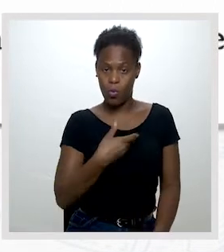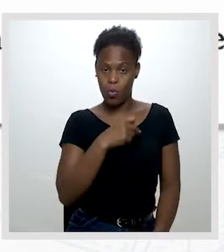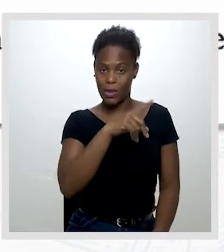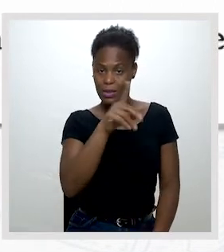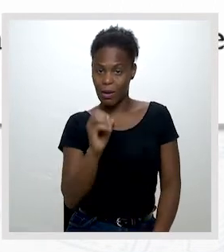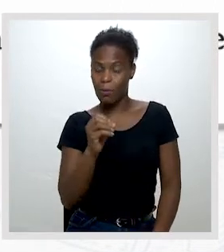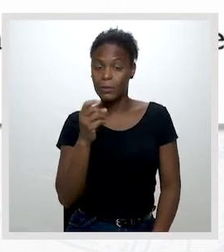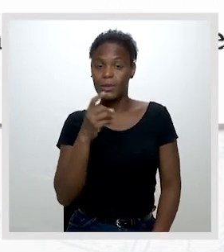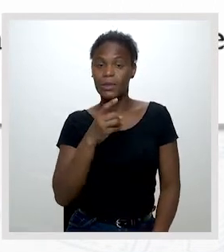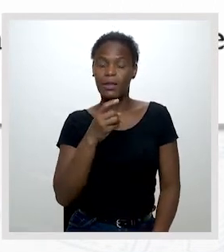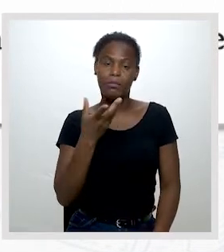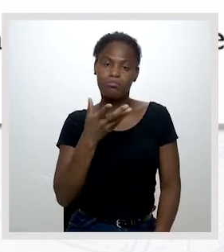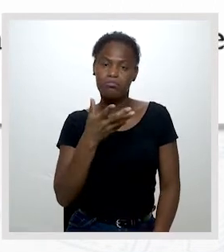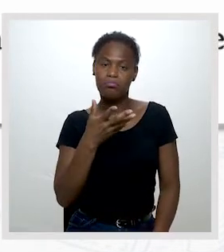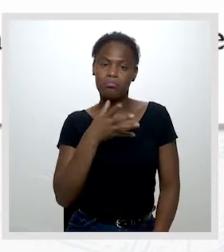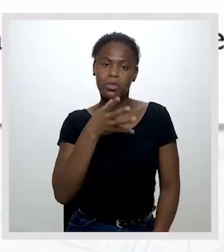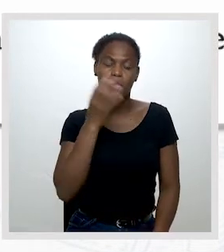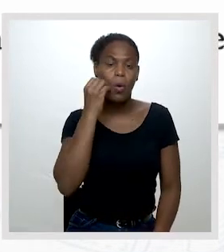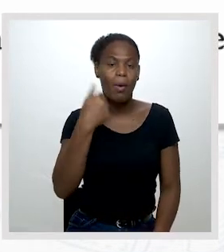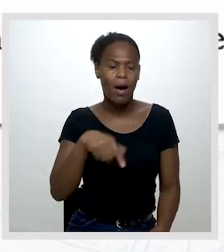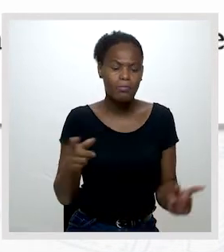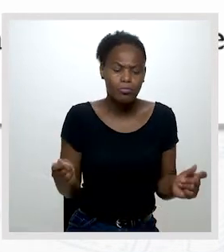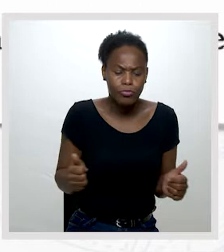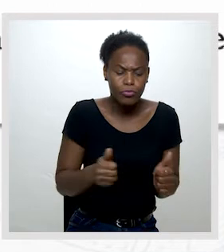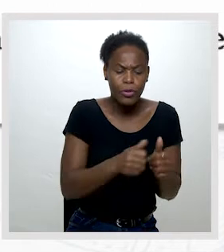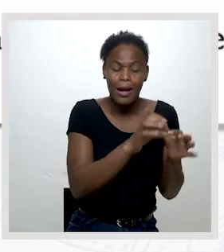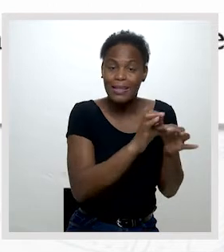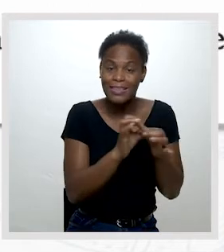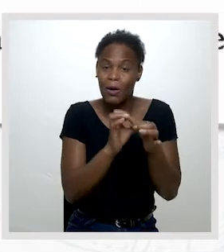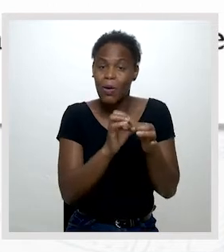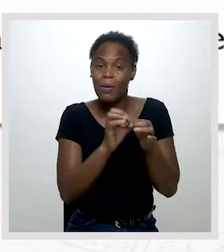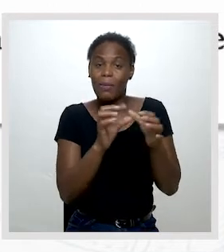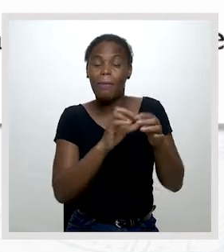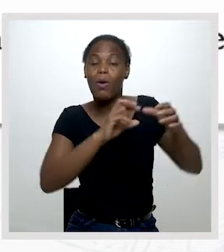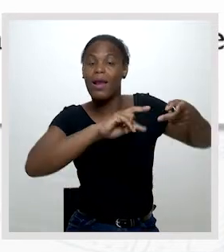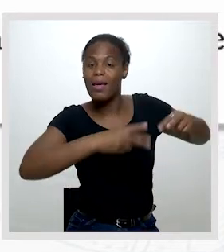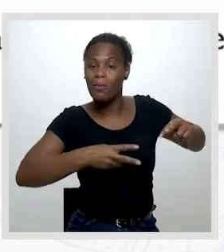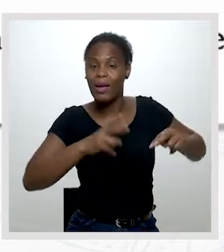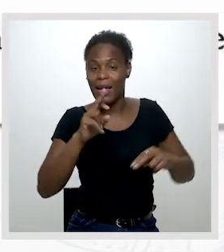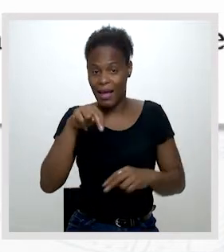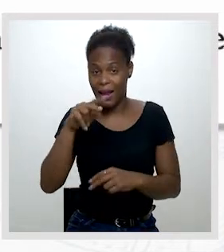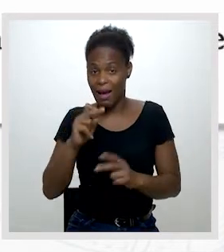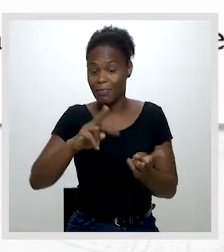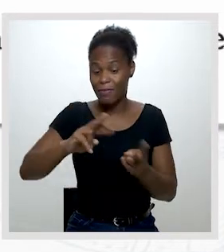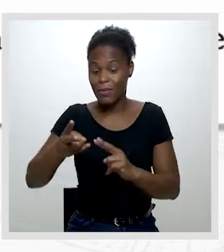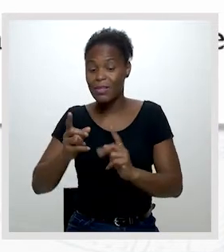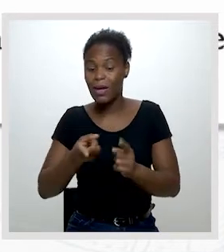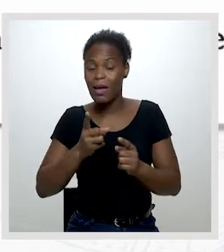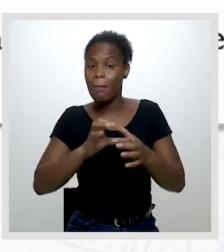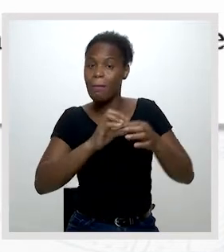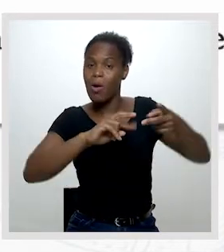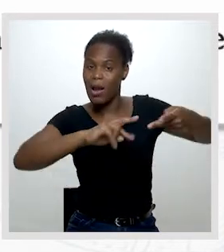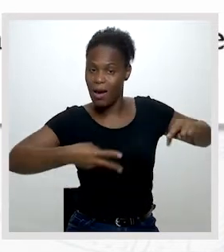a aproximação e a ligação de uma molécula de RNA de transferência, que é a molécula possuidora